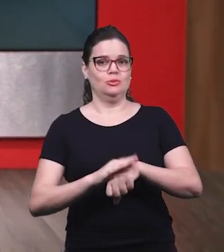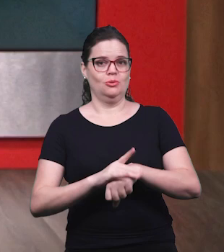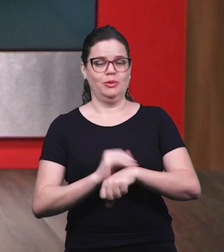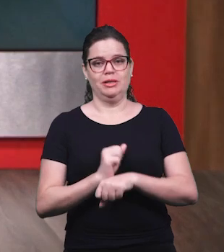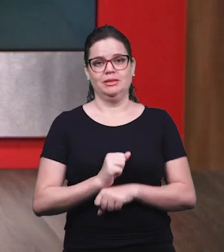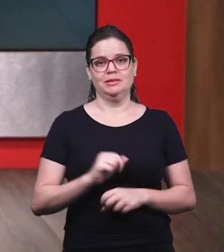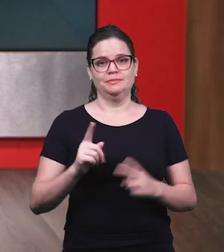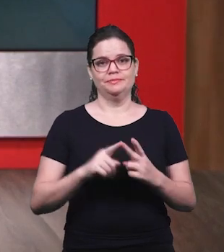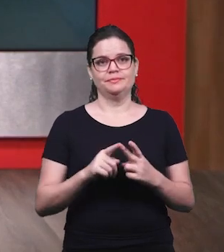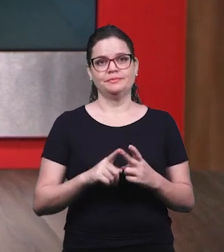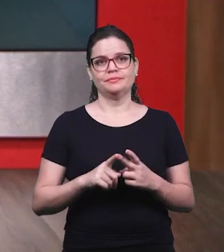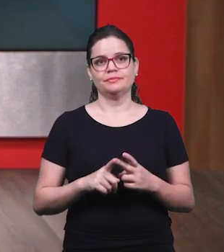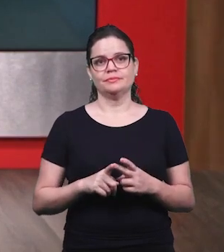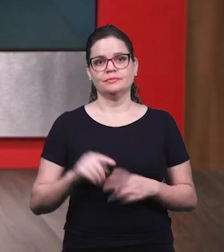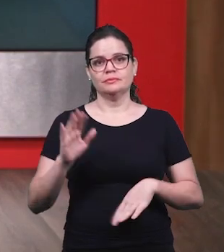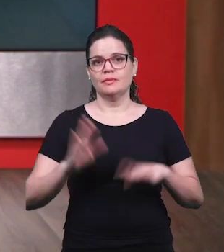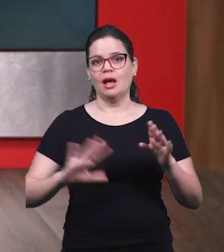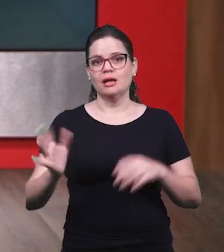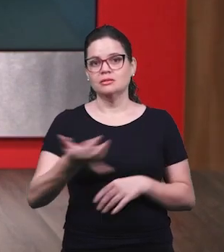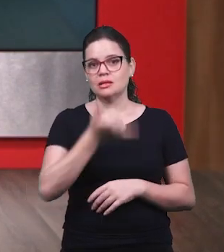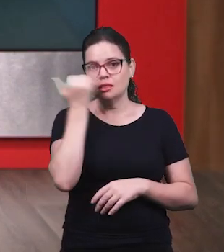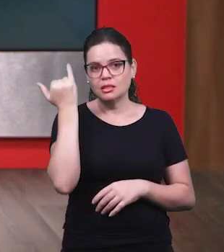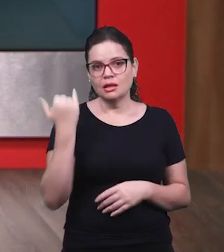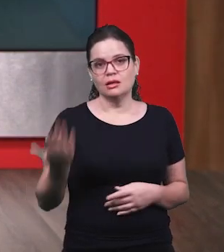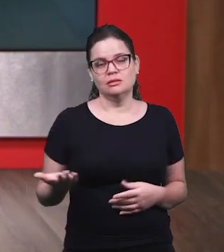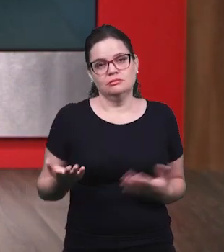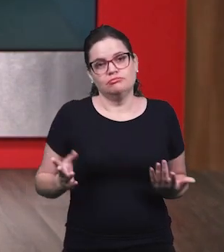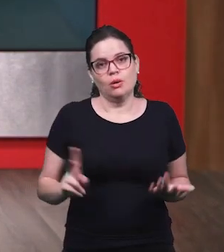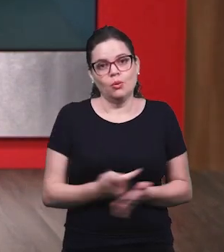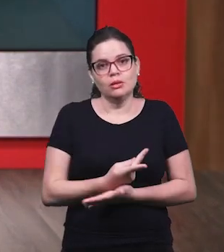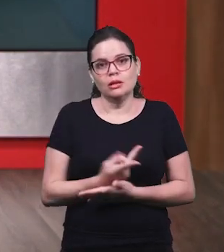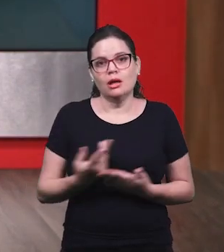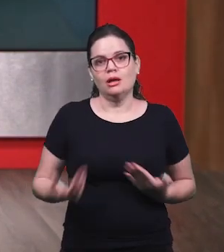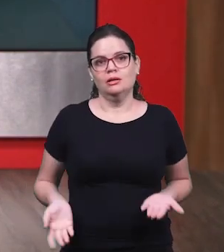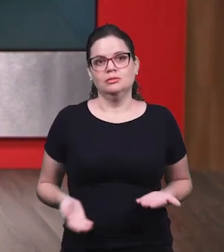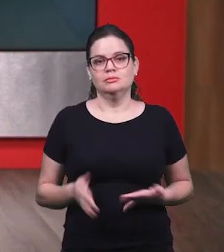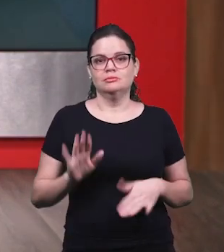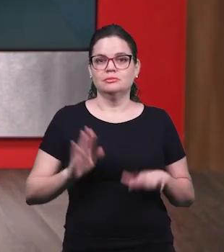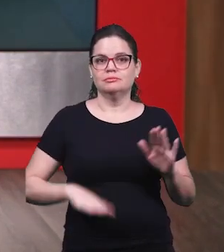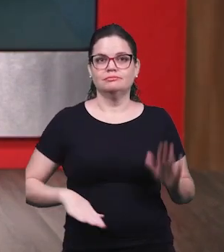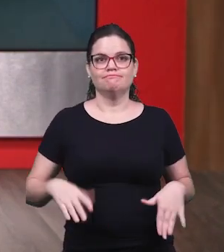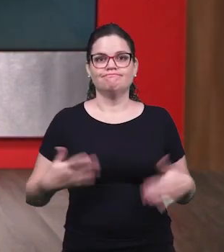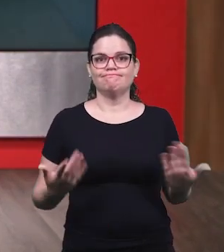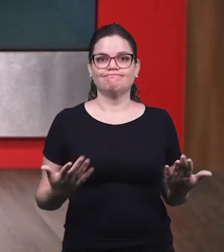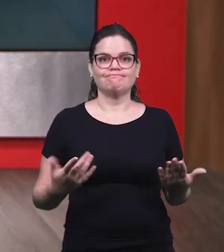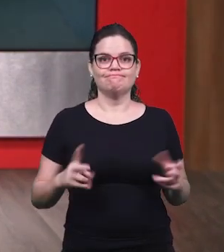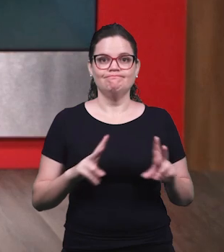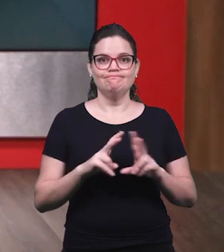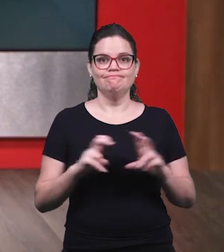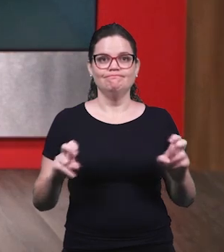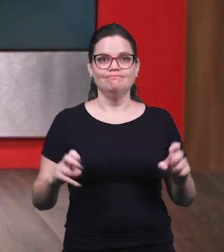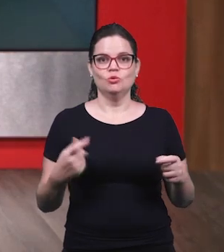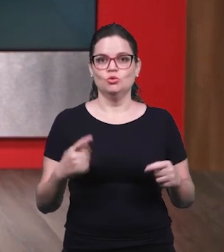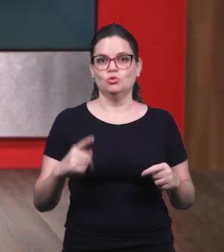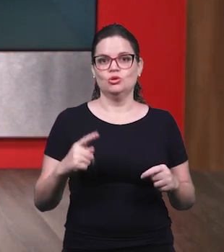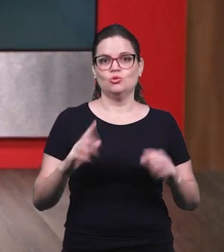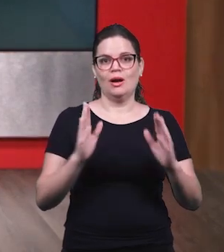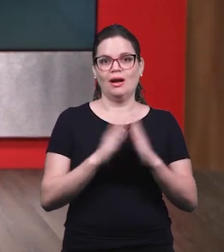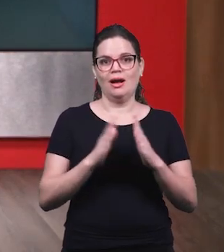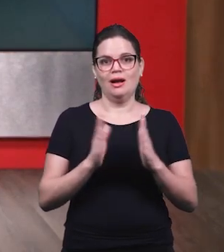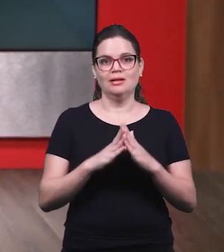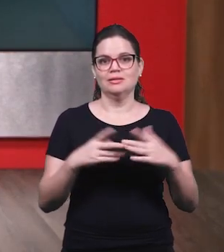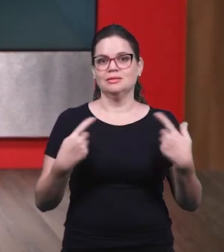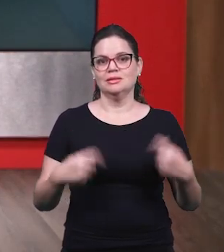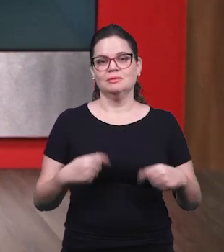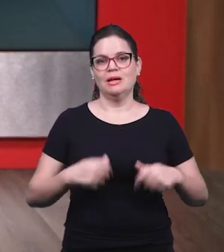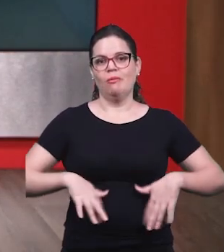enfermidade, né? um acidente, alguma situação no seu imóvel,